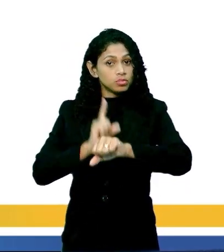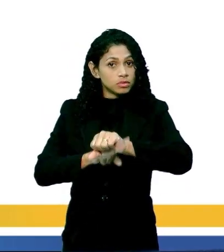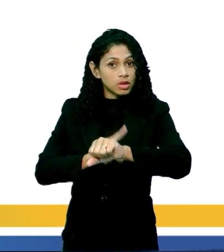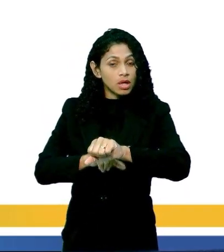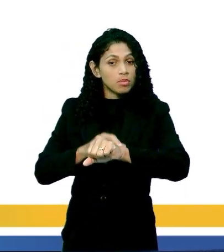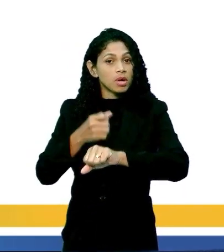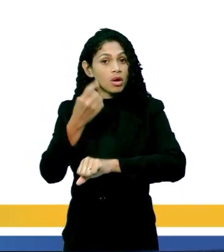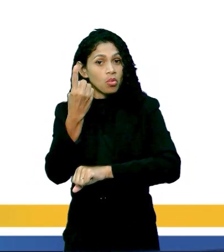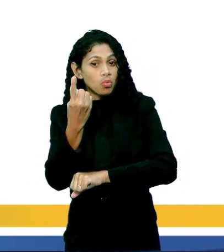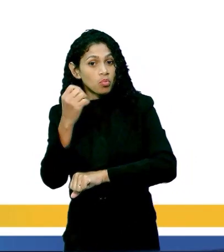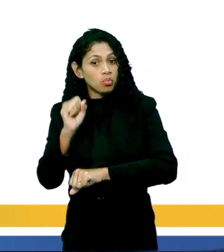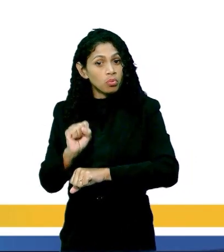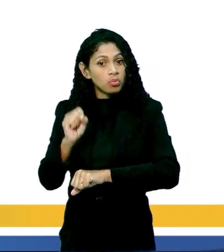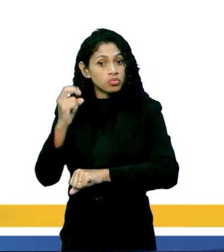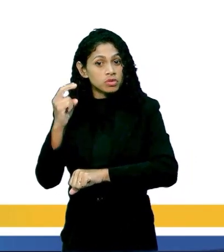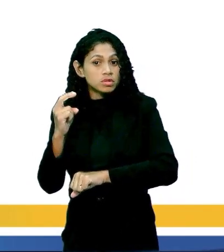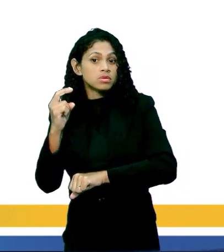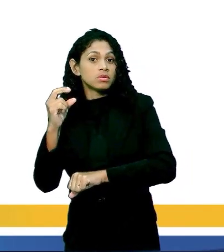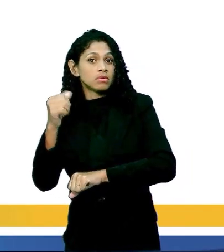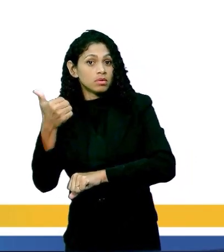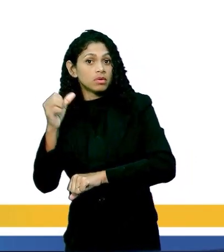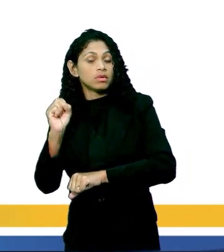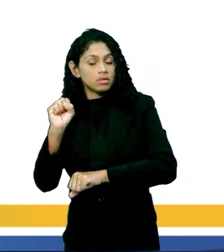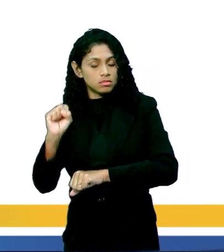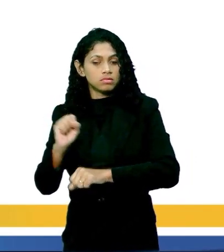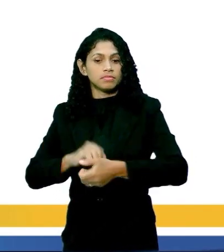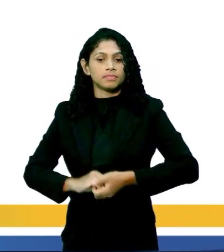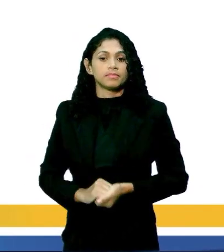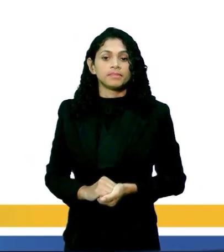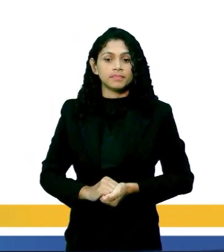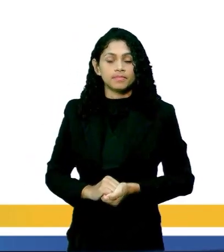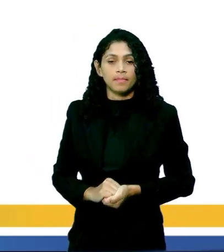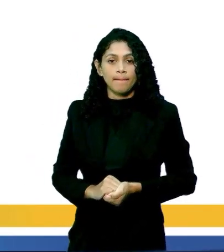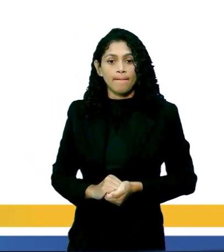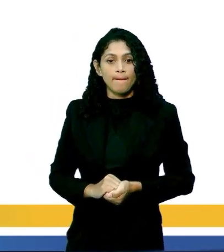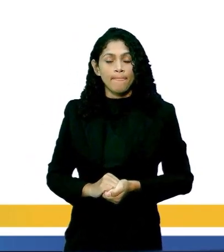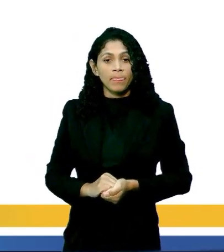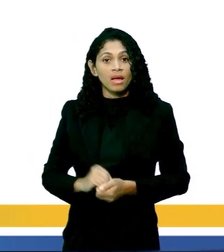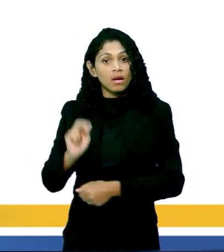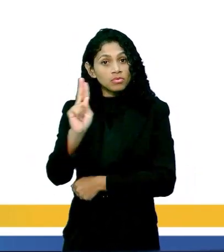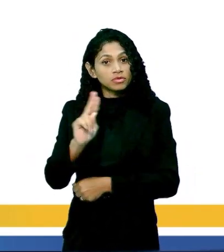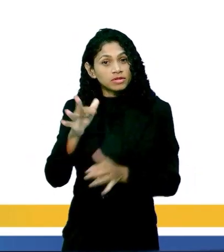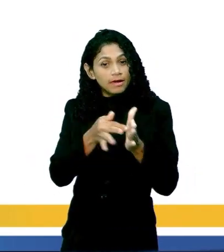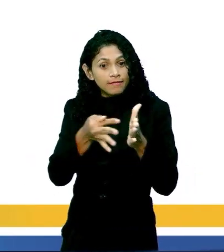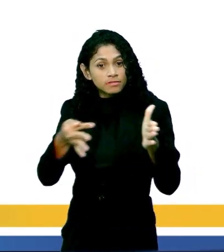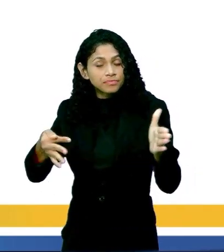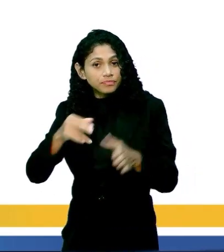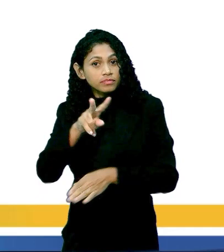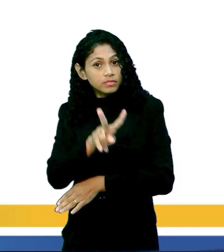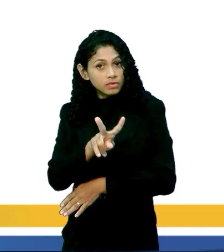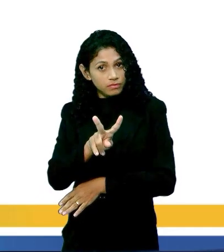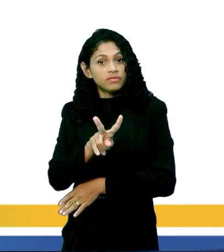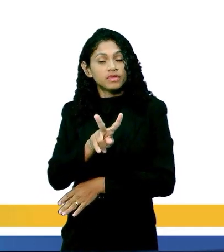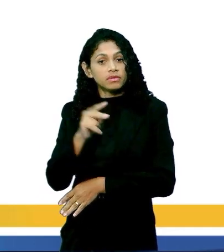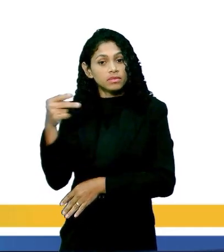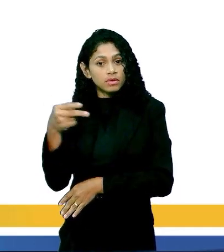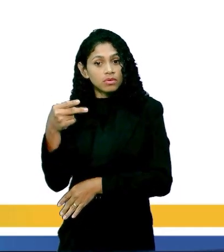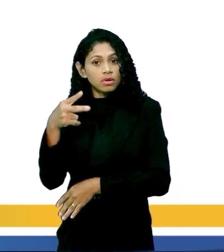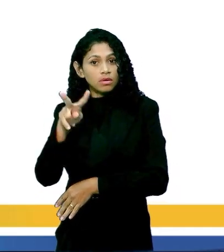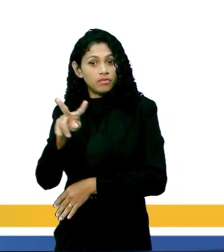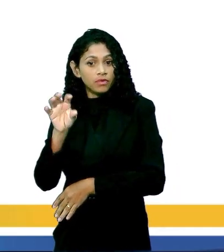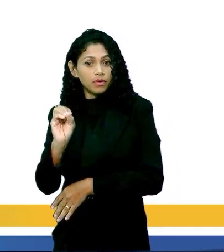fórmula que acabamos de conhecer do vovô à toa, vamos utilizar calculando a